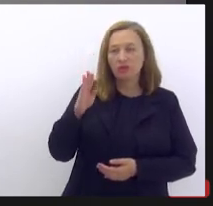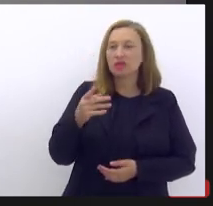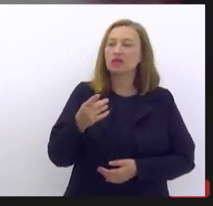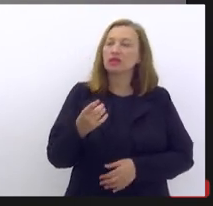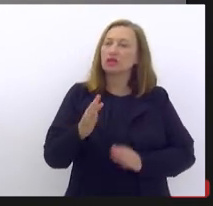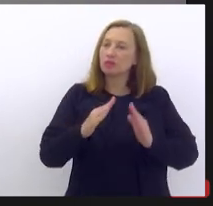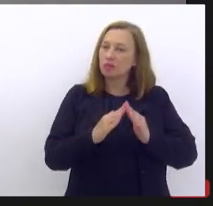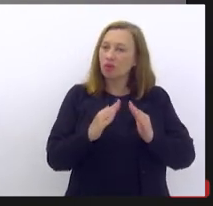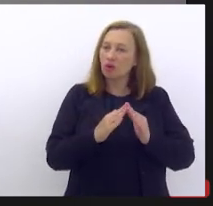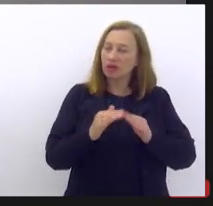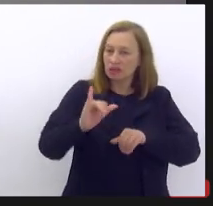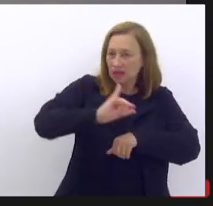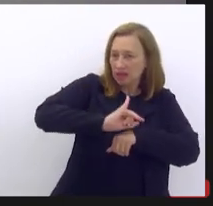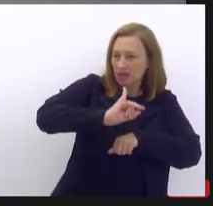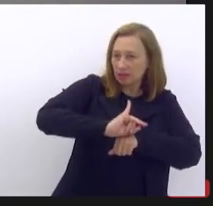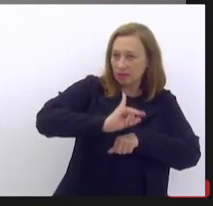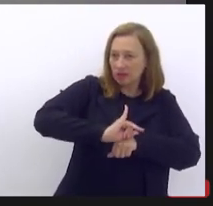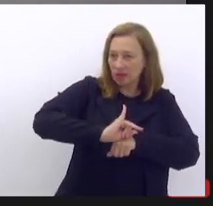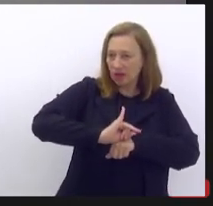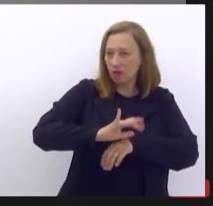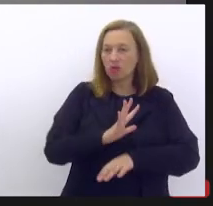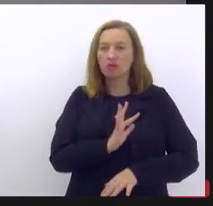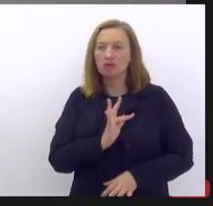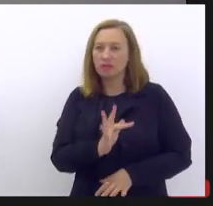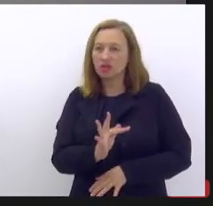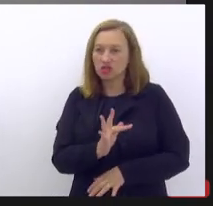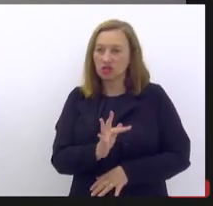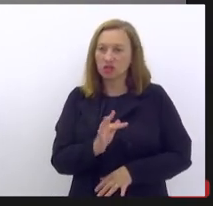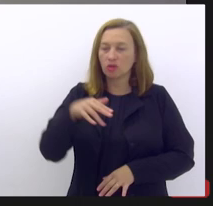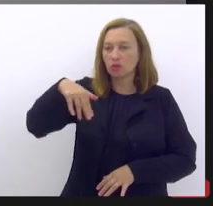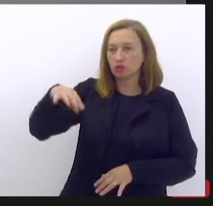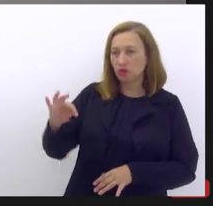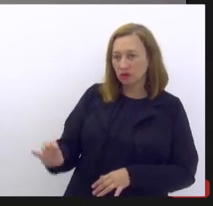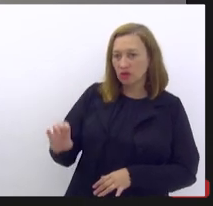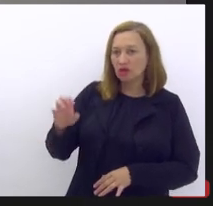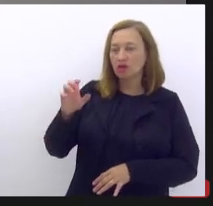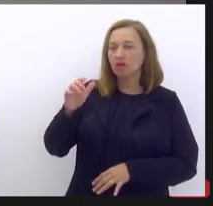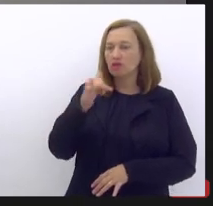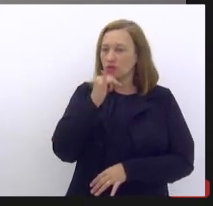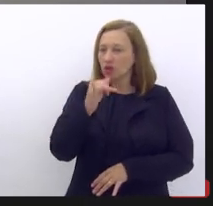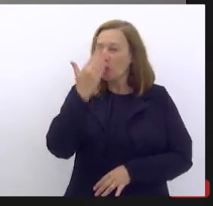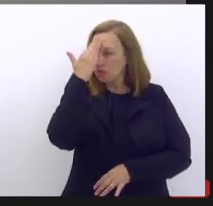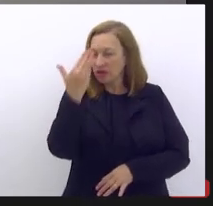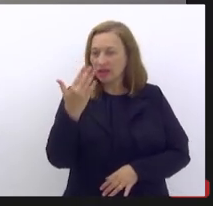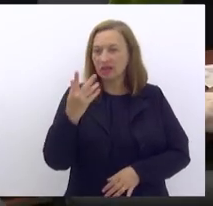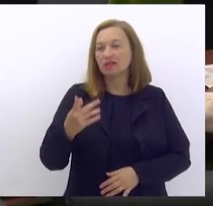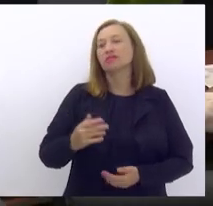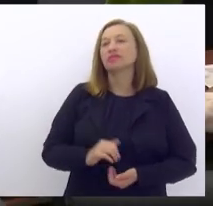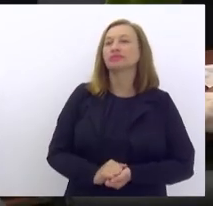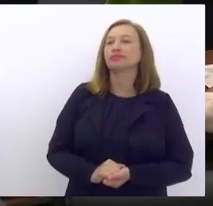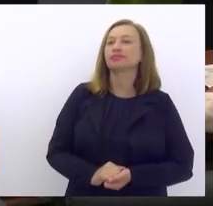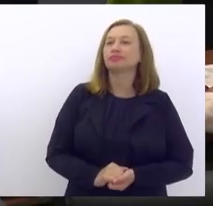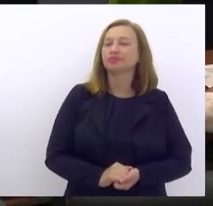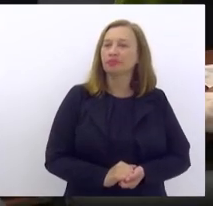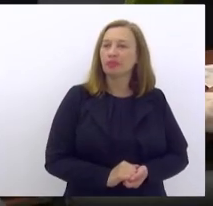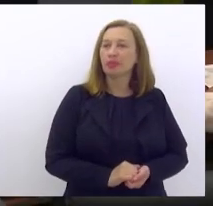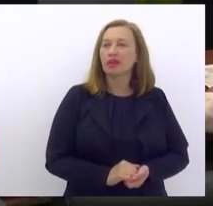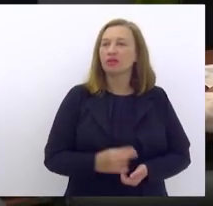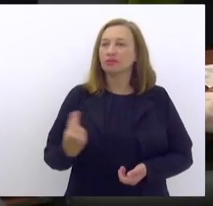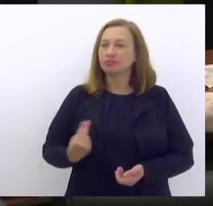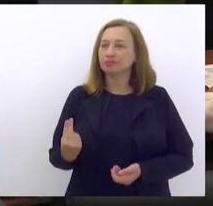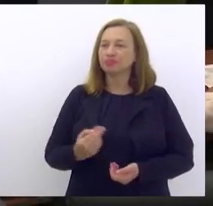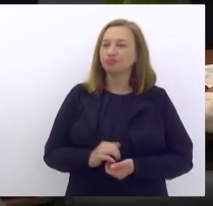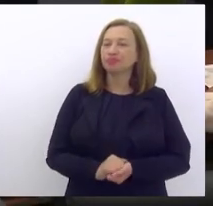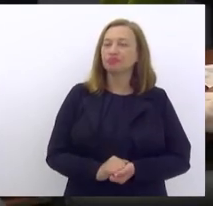Baixada, e às vezes estão se deslocando para o Noroeste ou Norte Fluminense. Tá certo? Muito obrigado aí pela compreensão. Eu quero a coautoria do projeto.